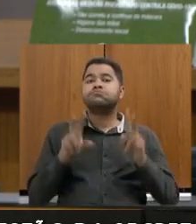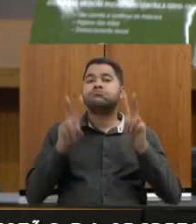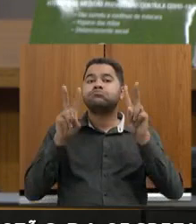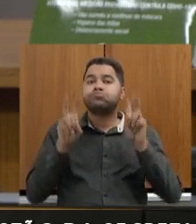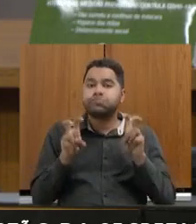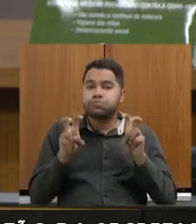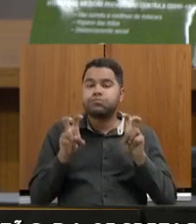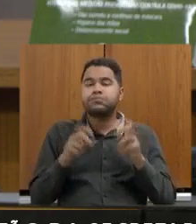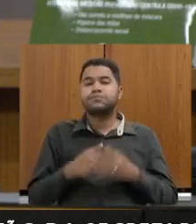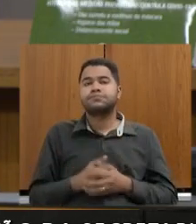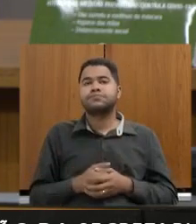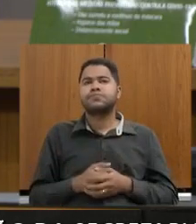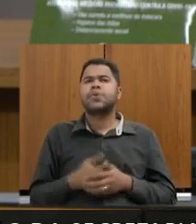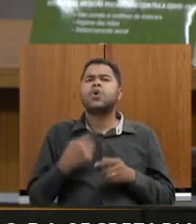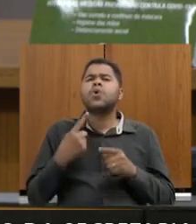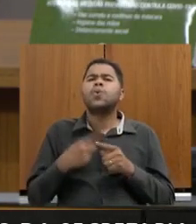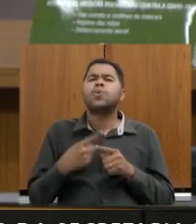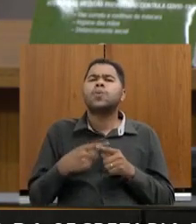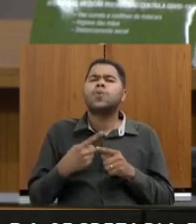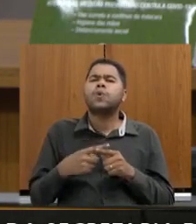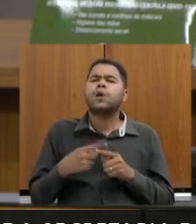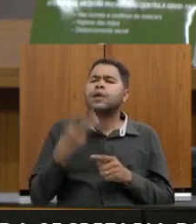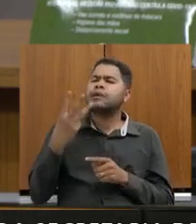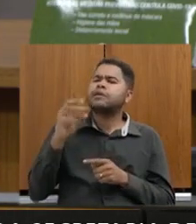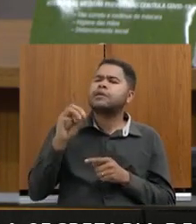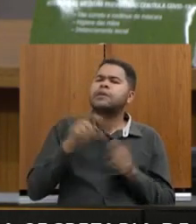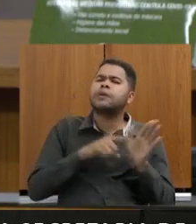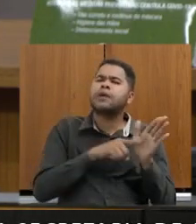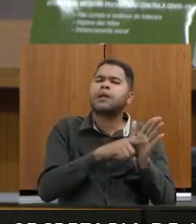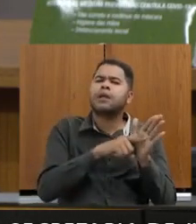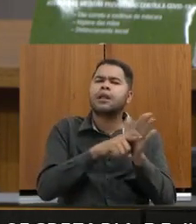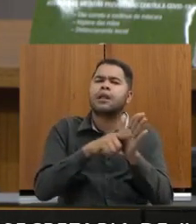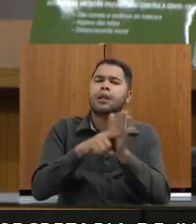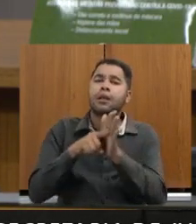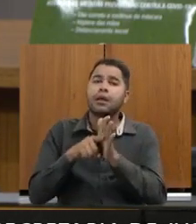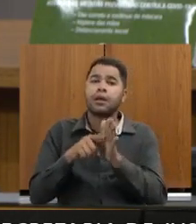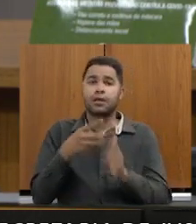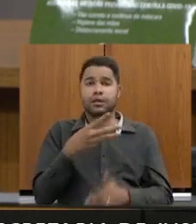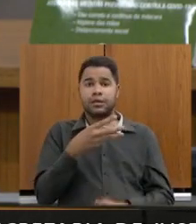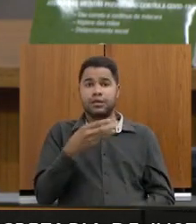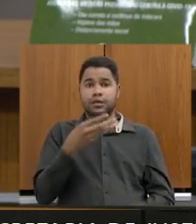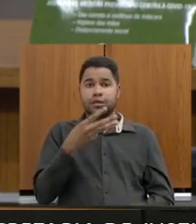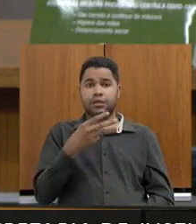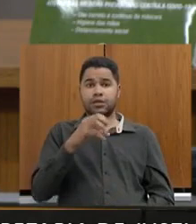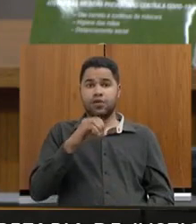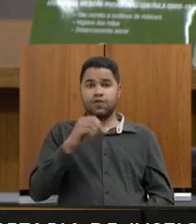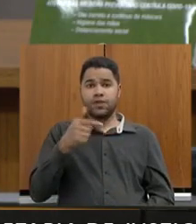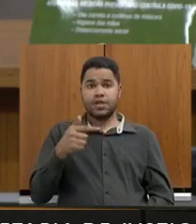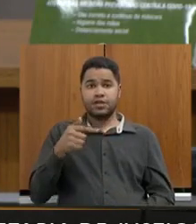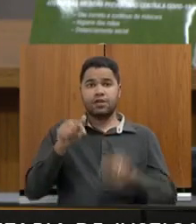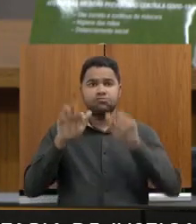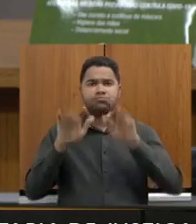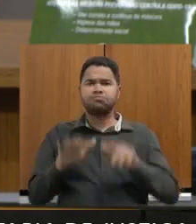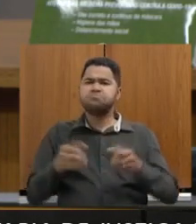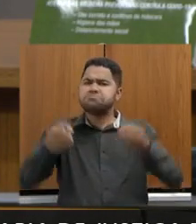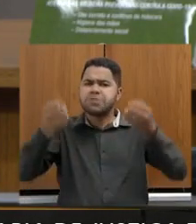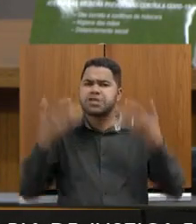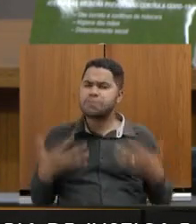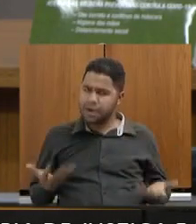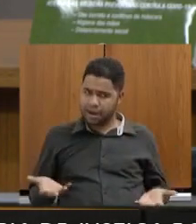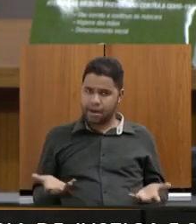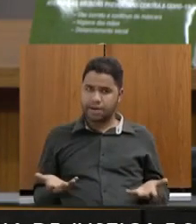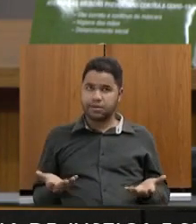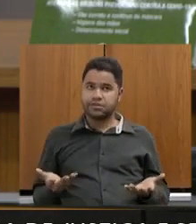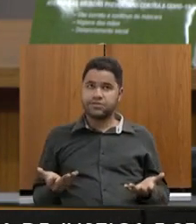respeito porque tenta investigadores e397 escrivães me explica